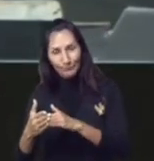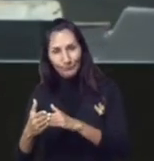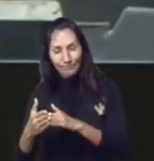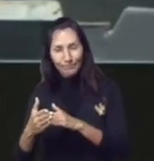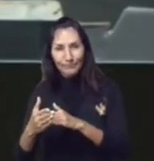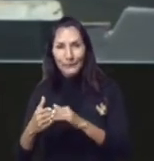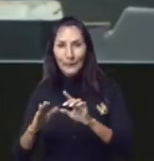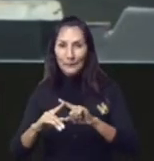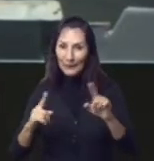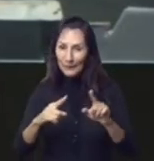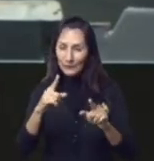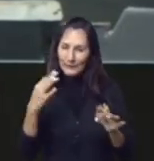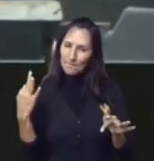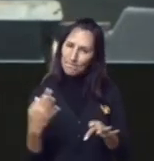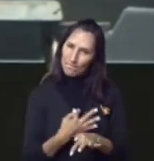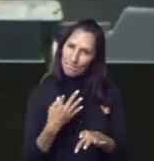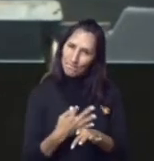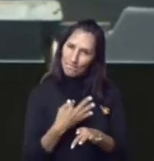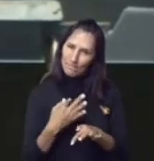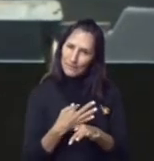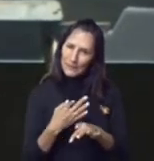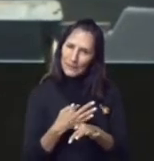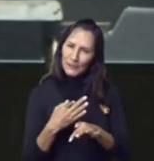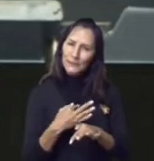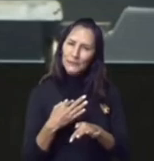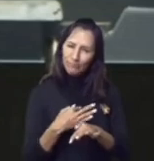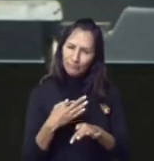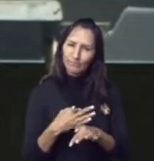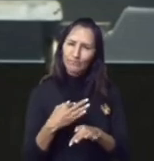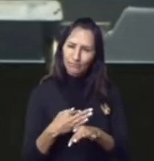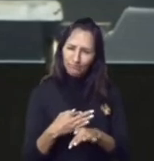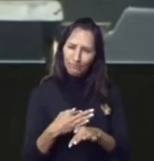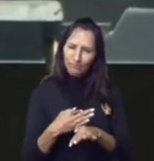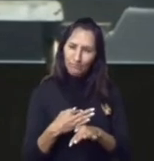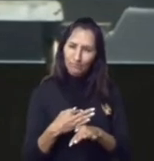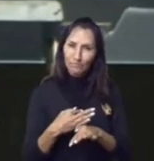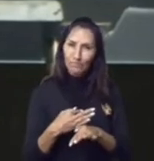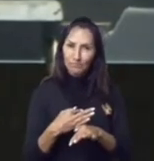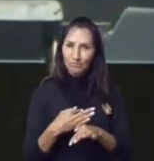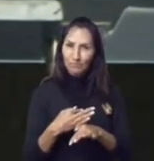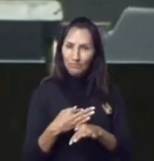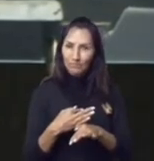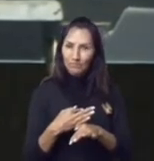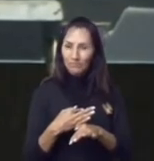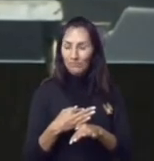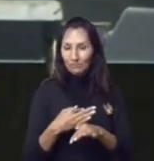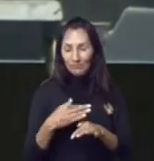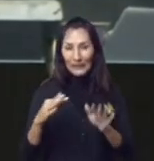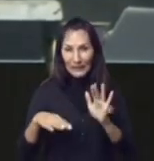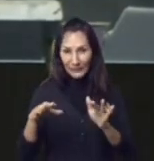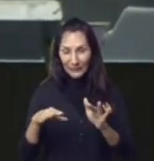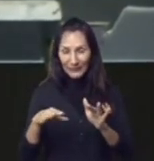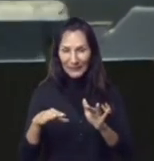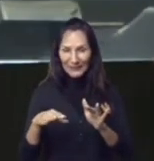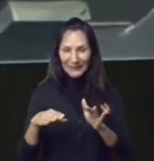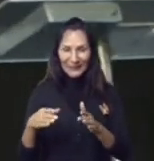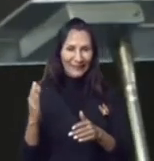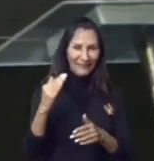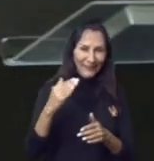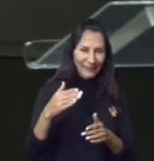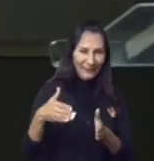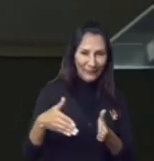Mas você tem que resistir. Aleluia. Porque mesmo que ofereça um caminho mais curto,